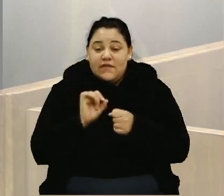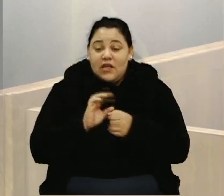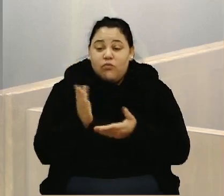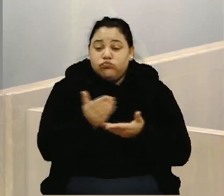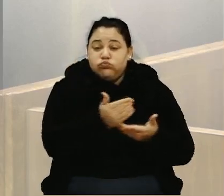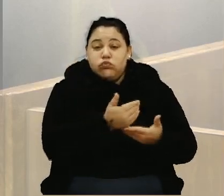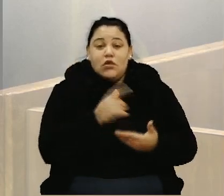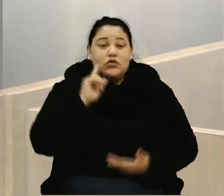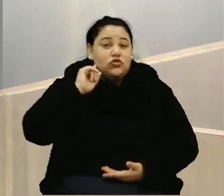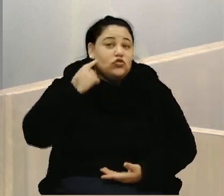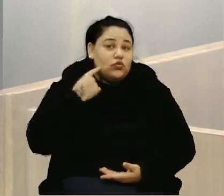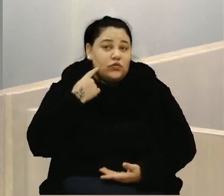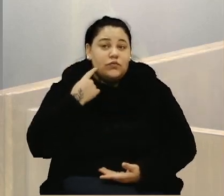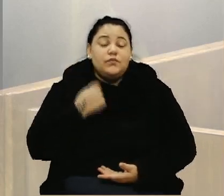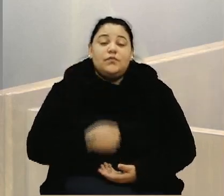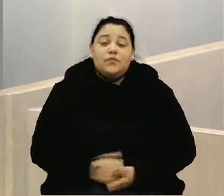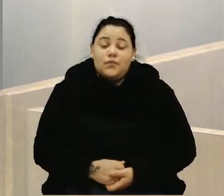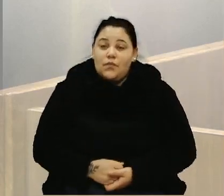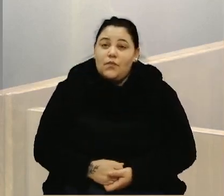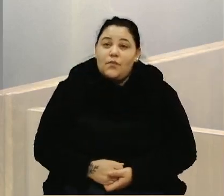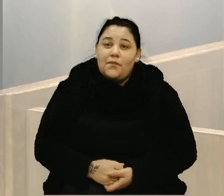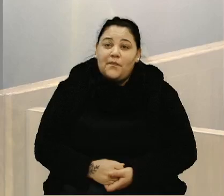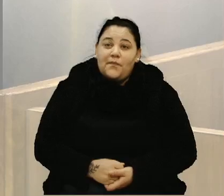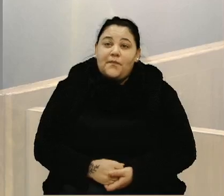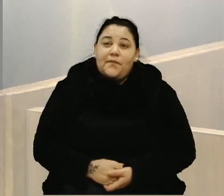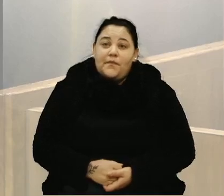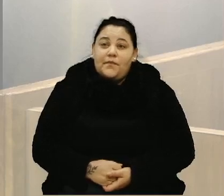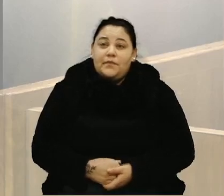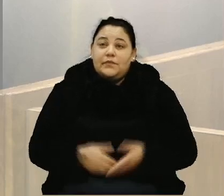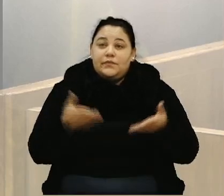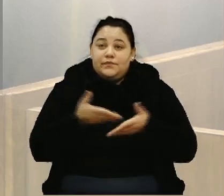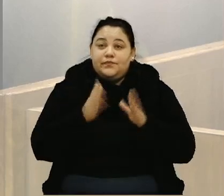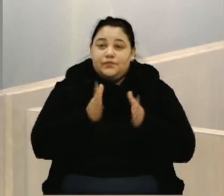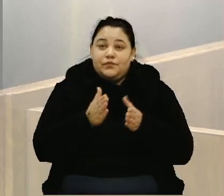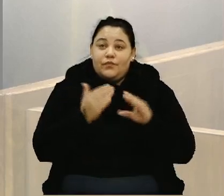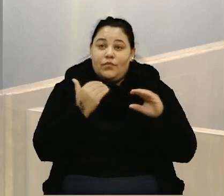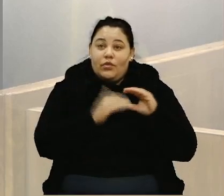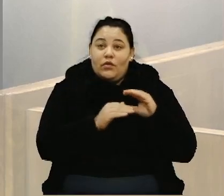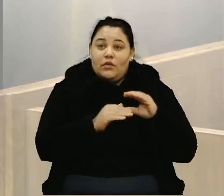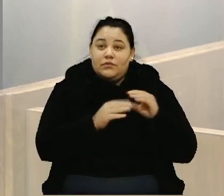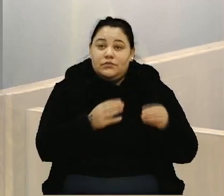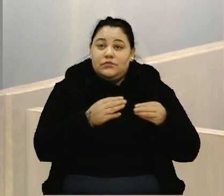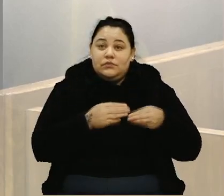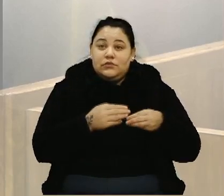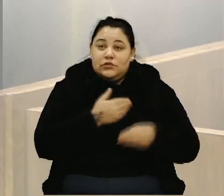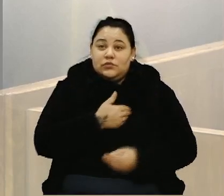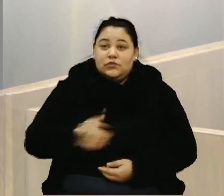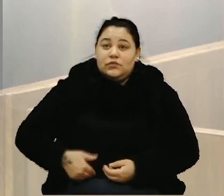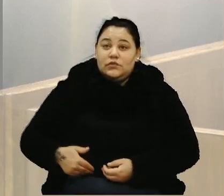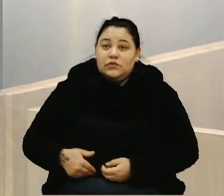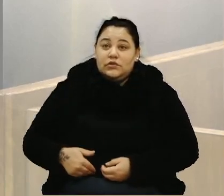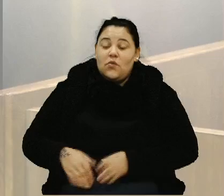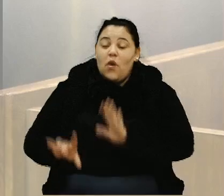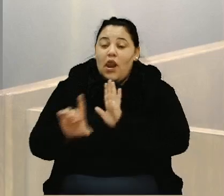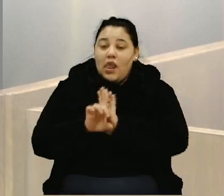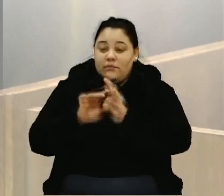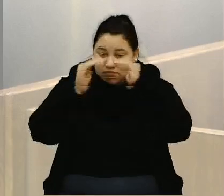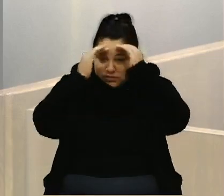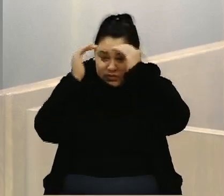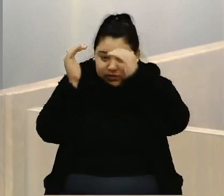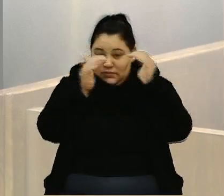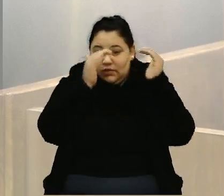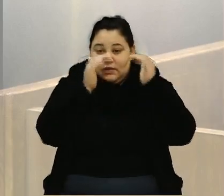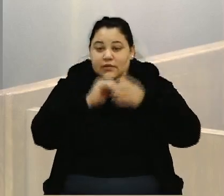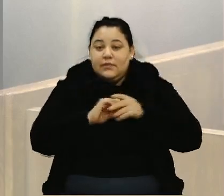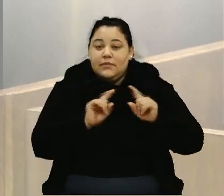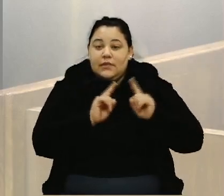de imediato, então, já fez o dever dela e agora, né, já foi encaminhado para o Ministério Público. Então, as leis serão, sim, cumpridas. Mas, assim, a